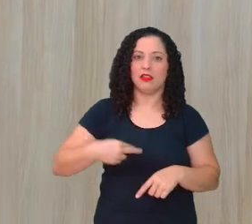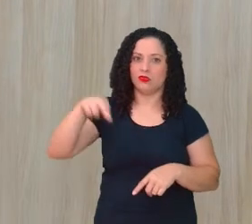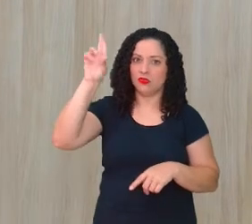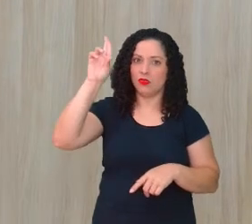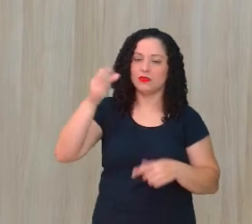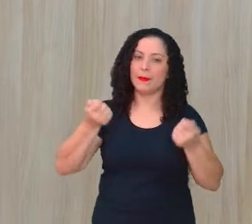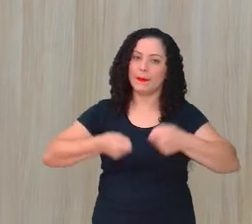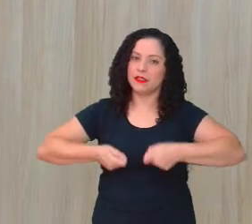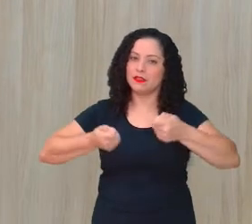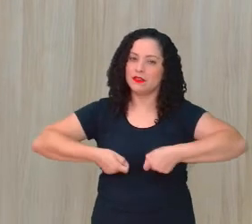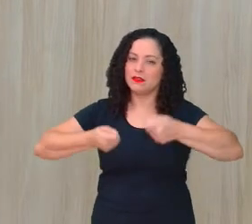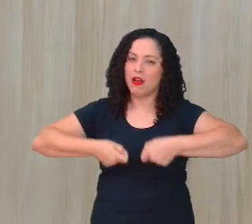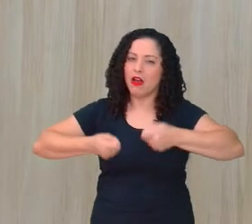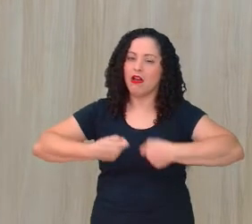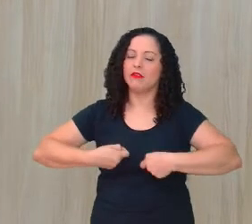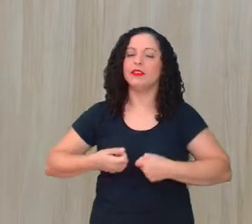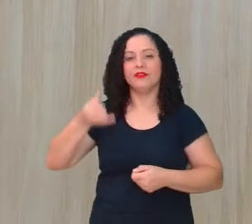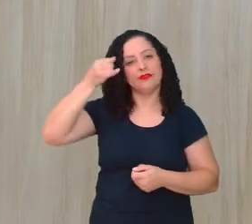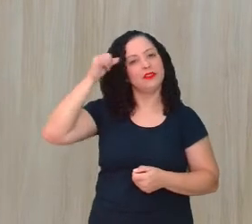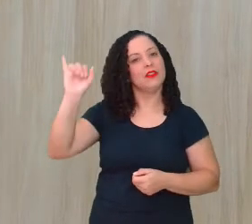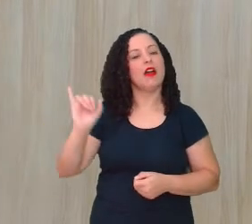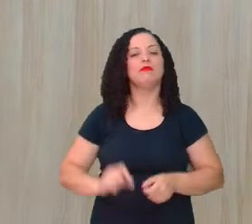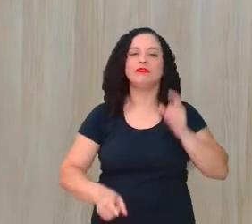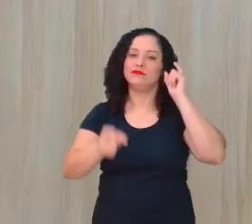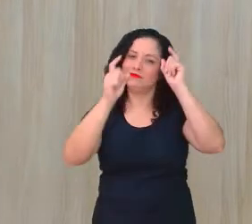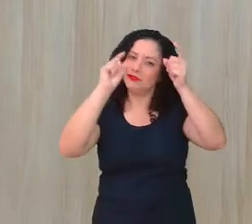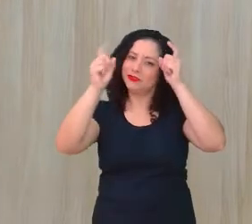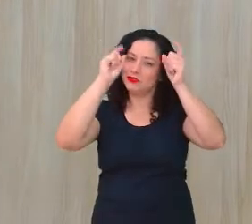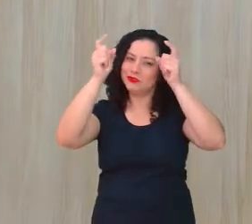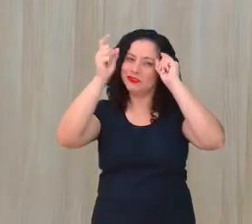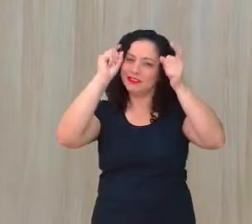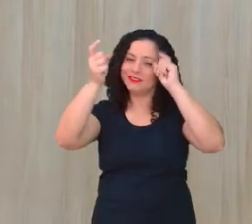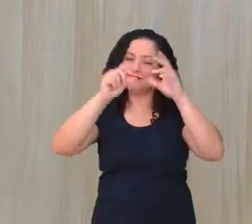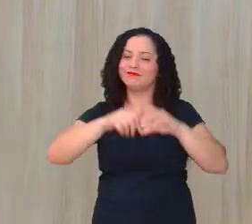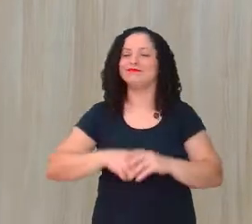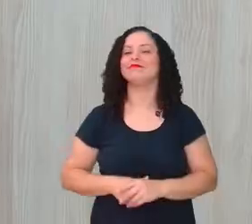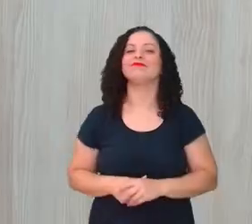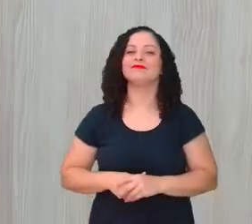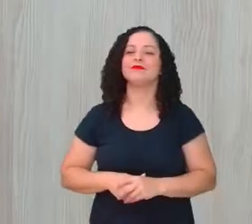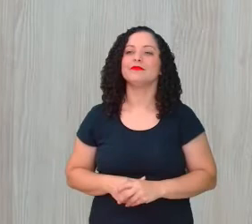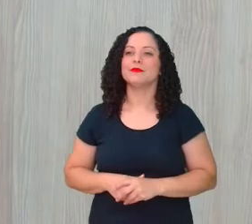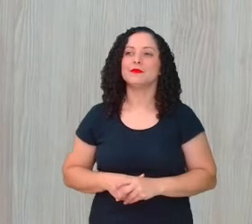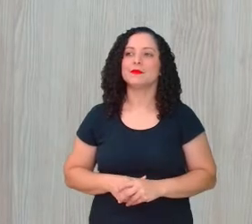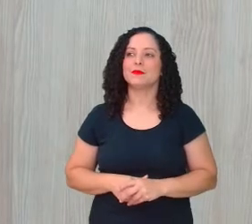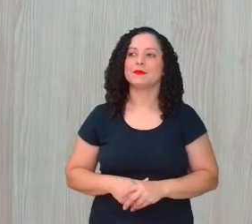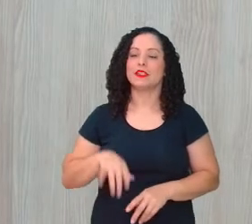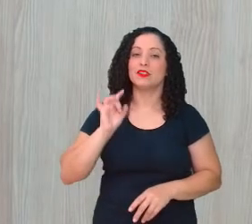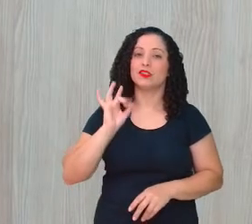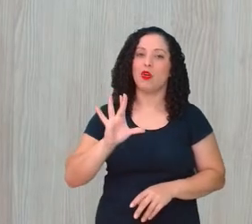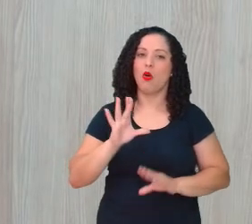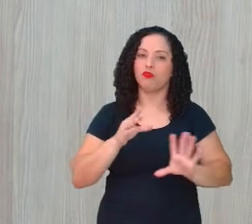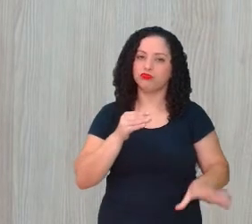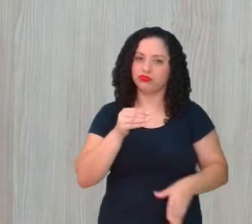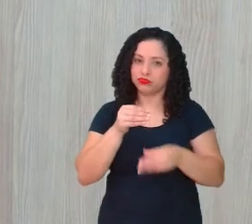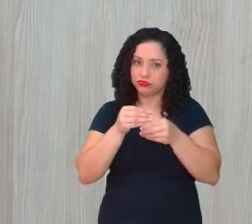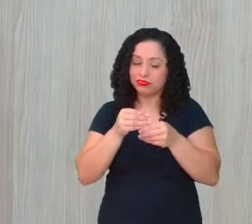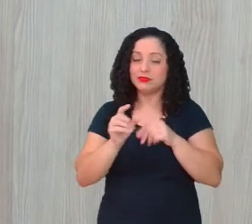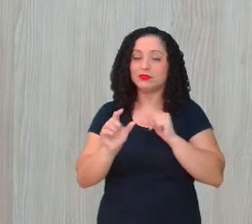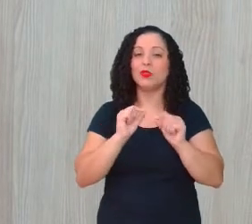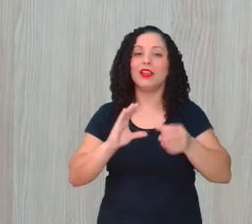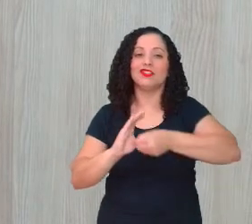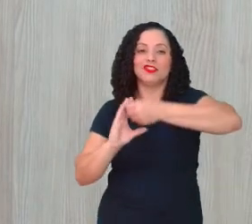aí combatida. Vamos ver se a gente discute um pouquinho sobre isso na próxima aula. Só retificando aqui, gente, essa questão aí, uma